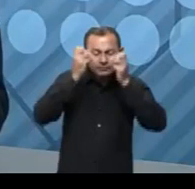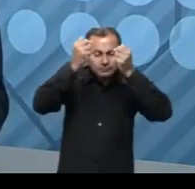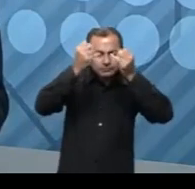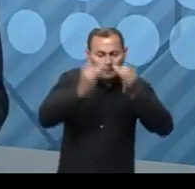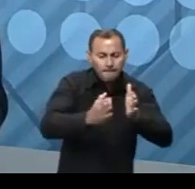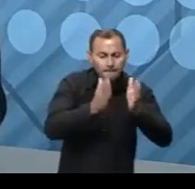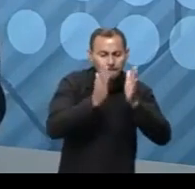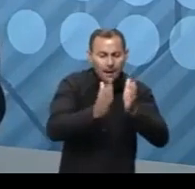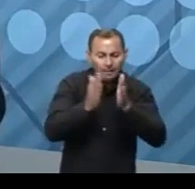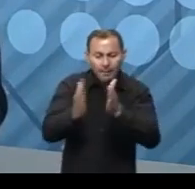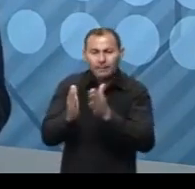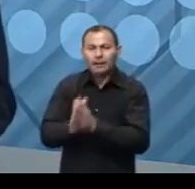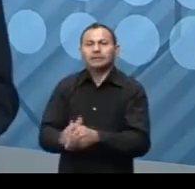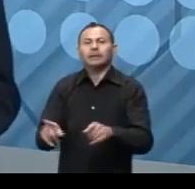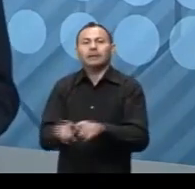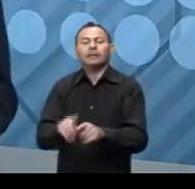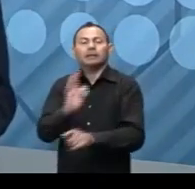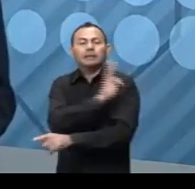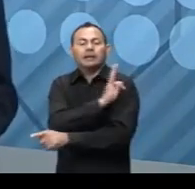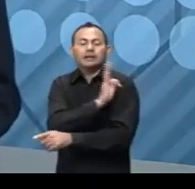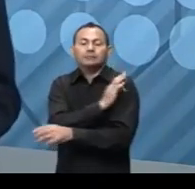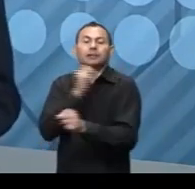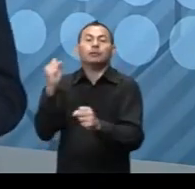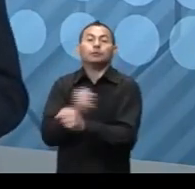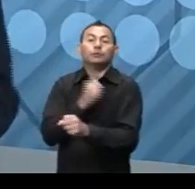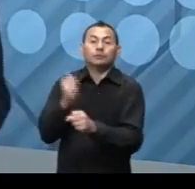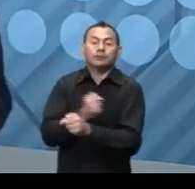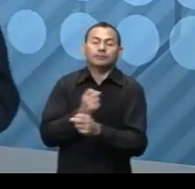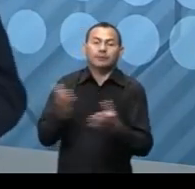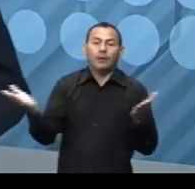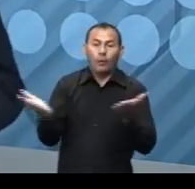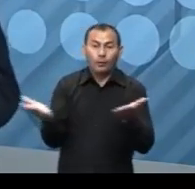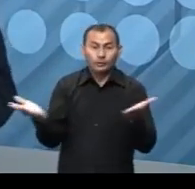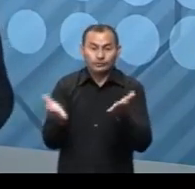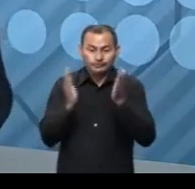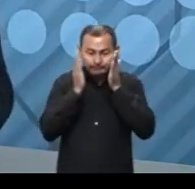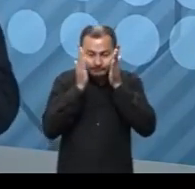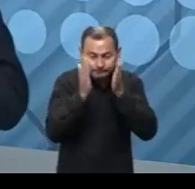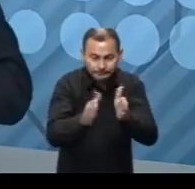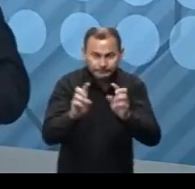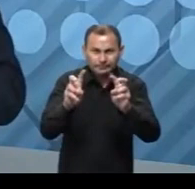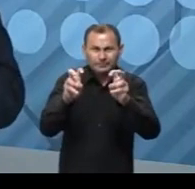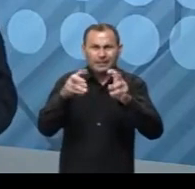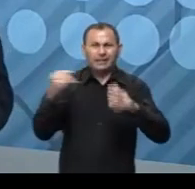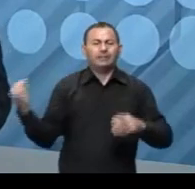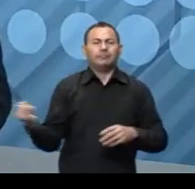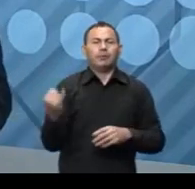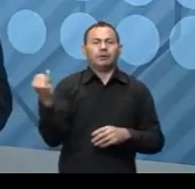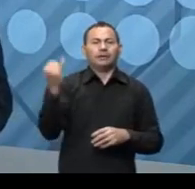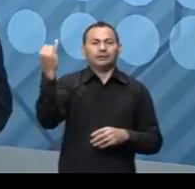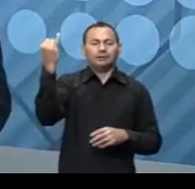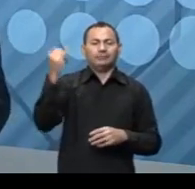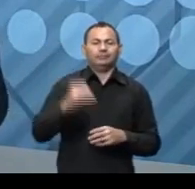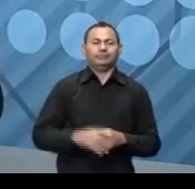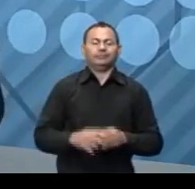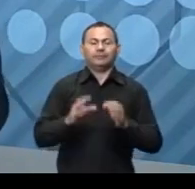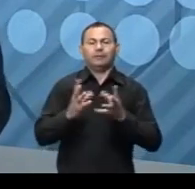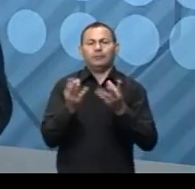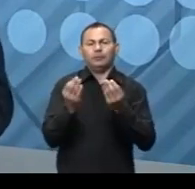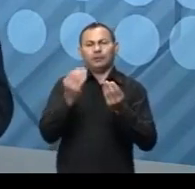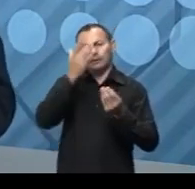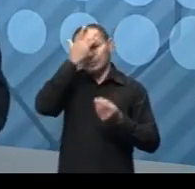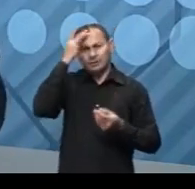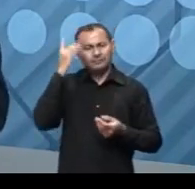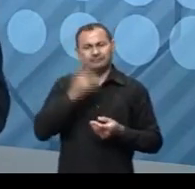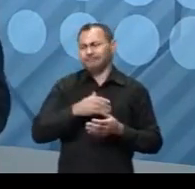de construções em si, tá? E hoje eu queria dar foco num assunto importantíssimo, tá? Muita